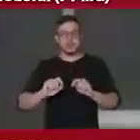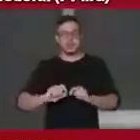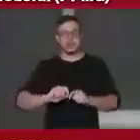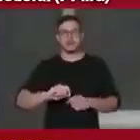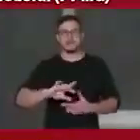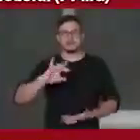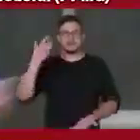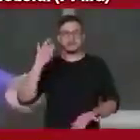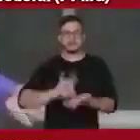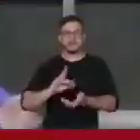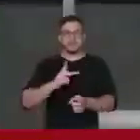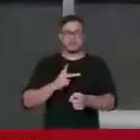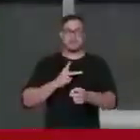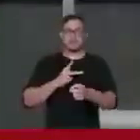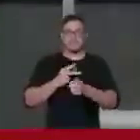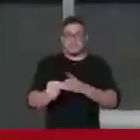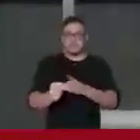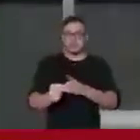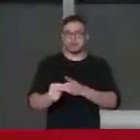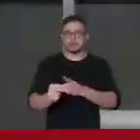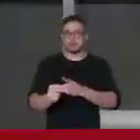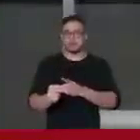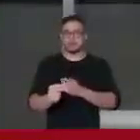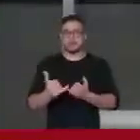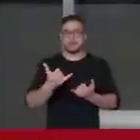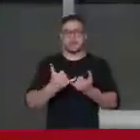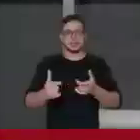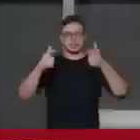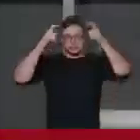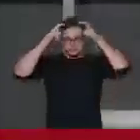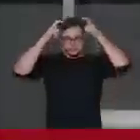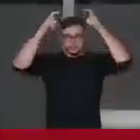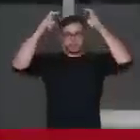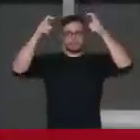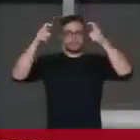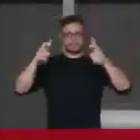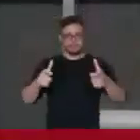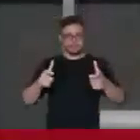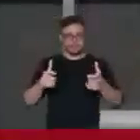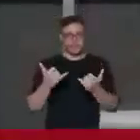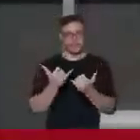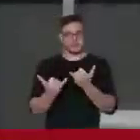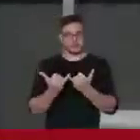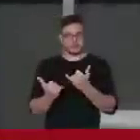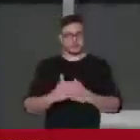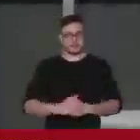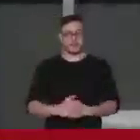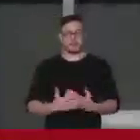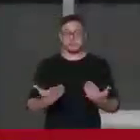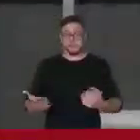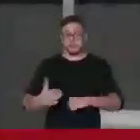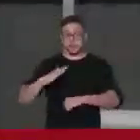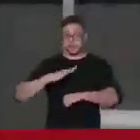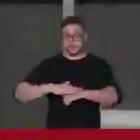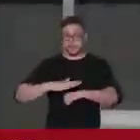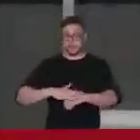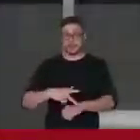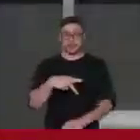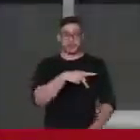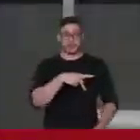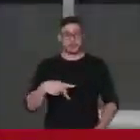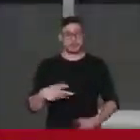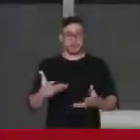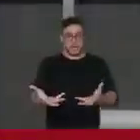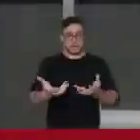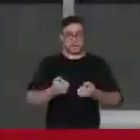é o coroamento da Democracia enquanto o presidente recebia o seu diploma Aliás o terceiro diploma